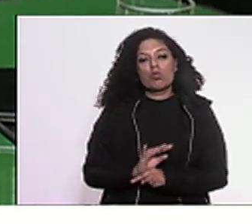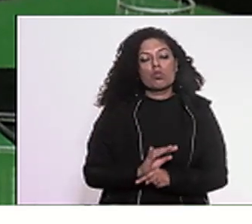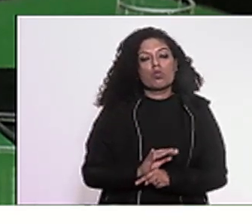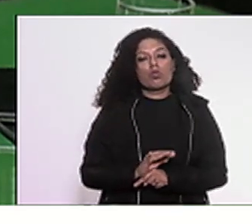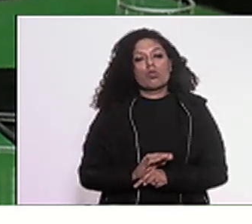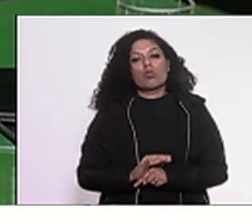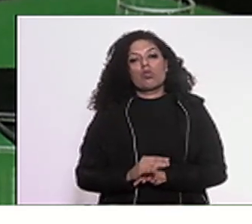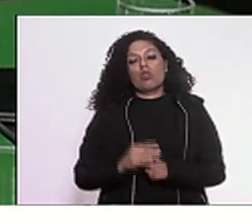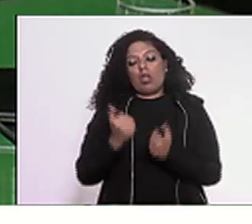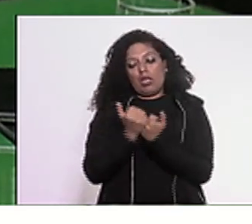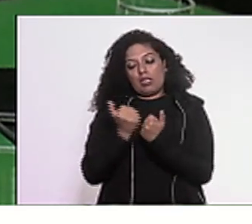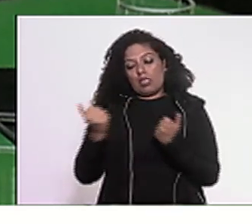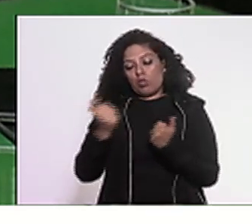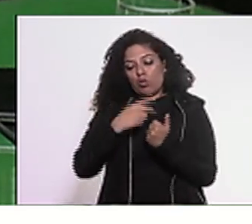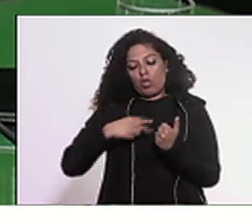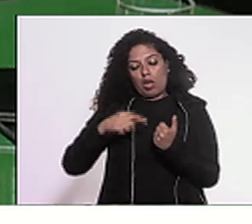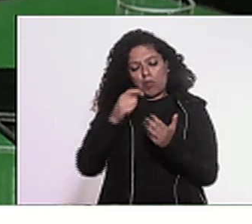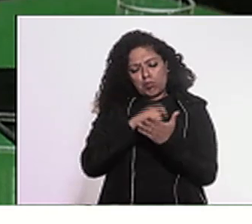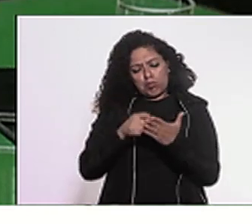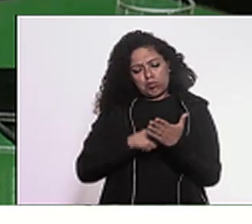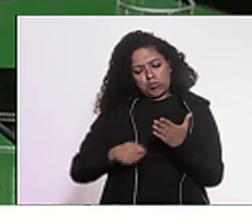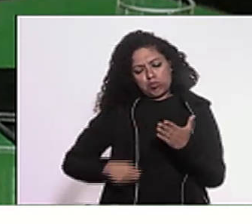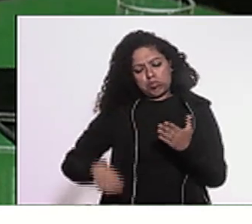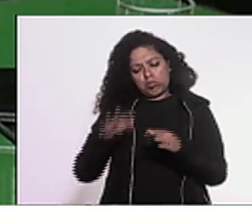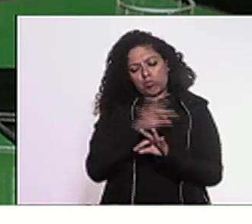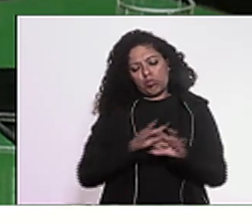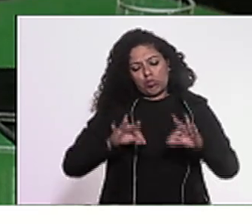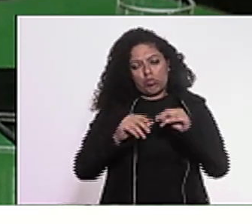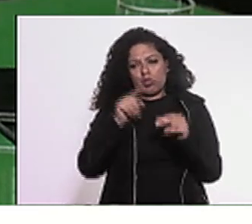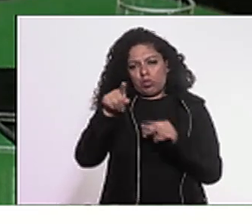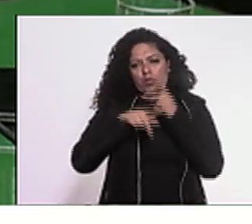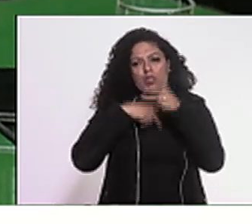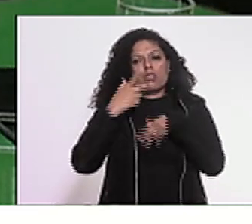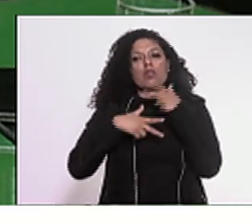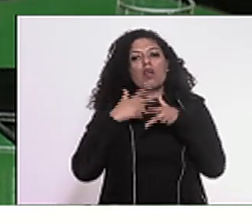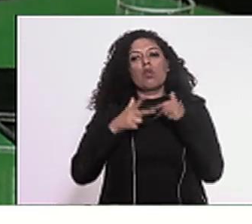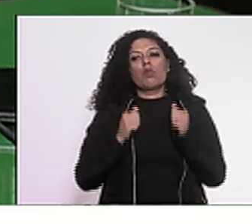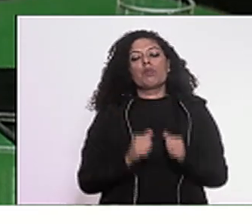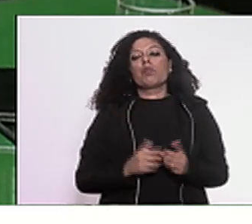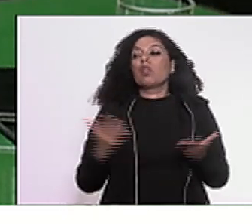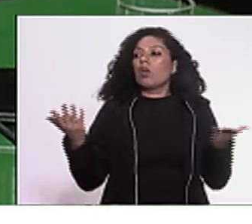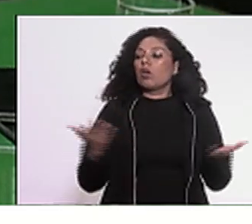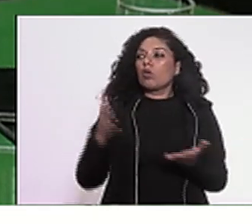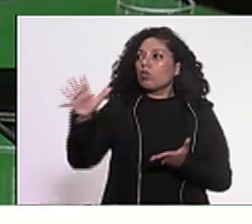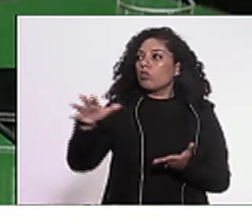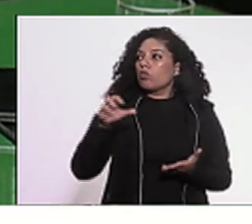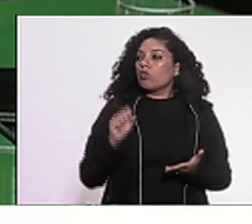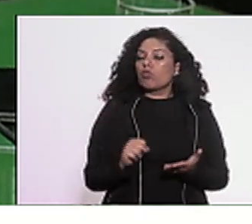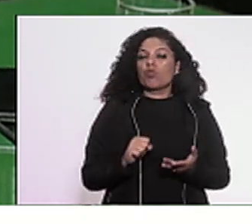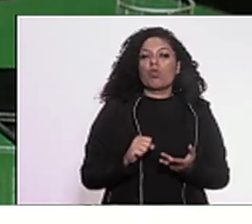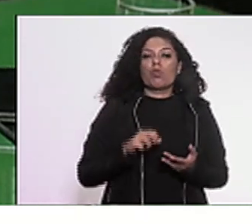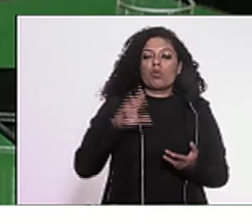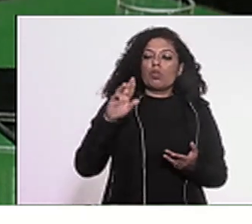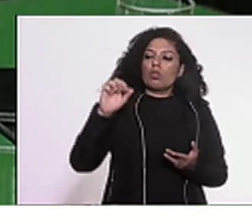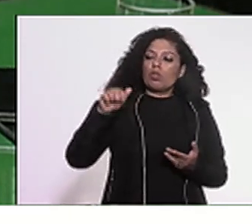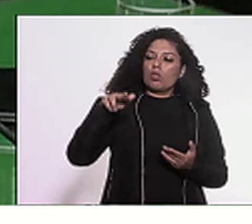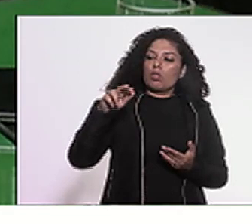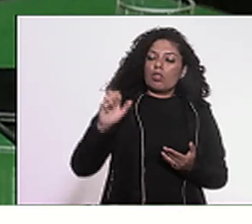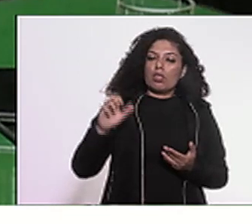a assessoria anotou todas as sugestões. Eu quero passar a palavra agora para o Renê